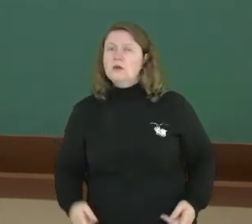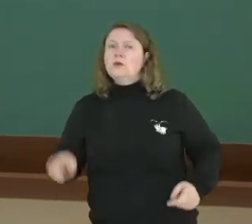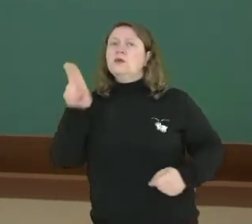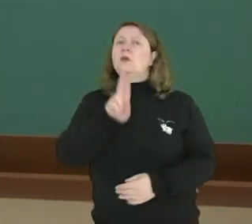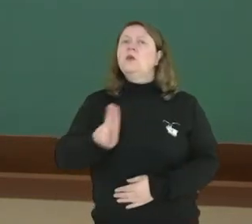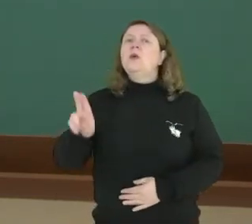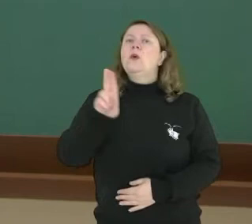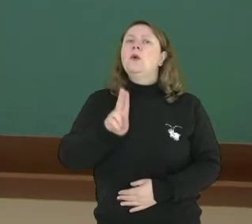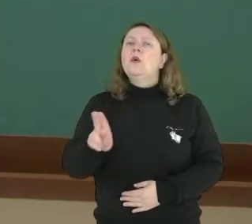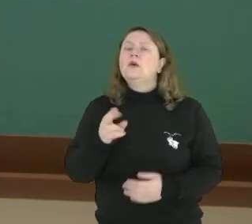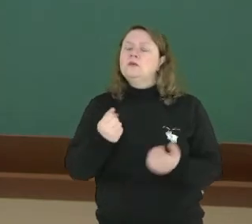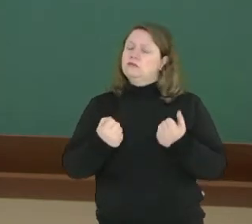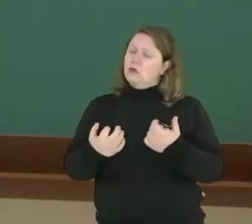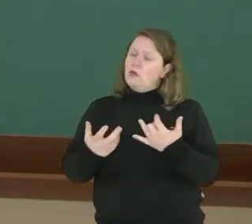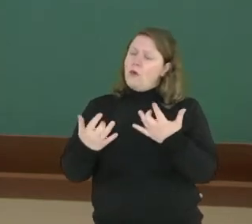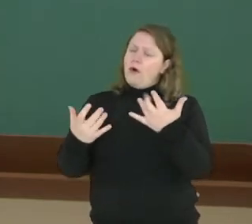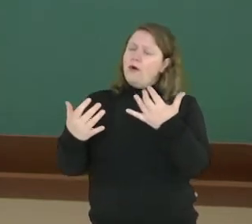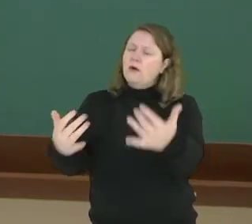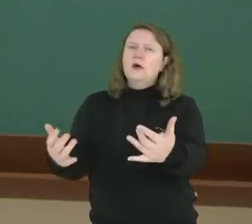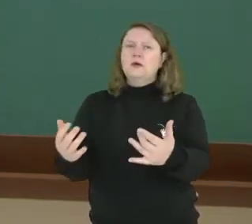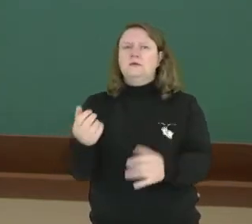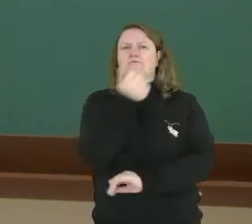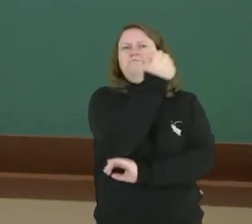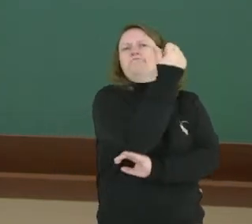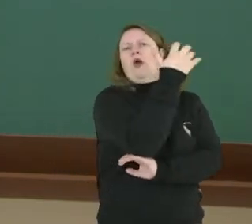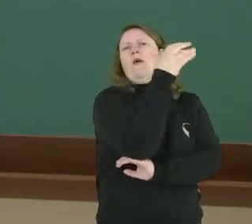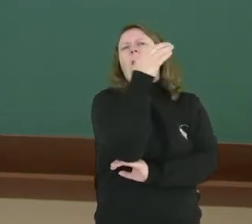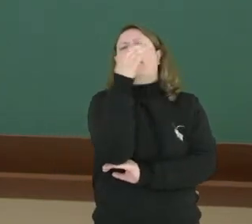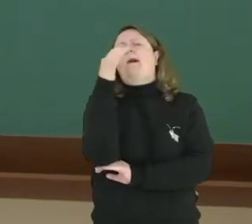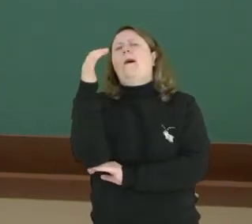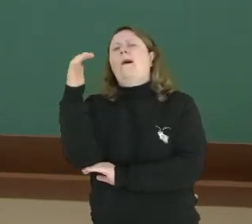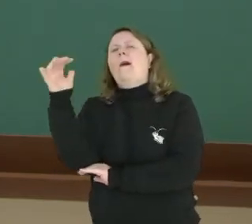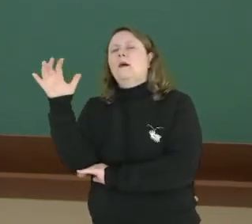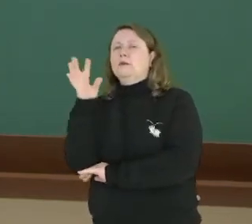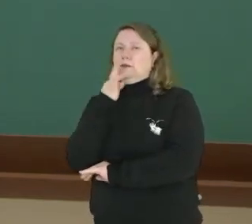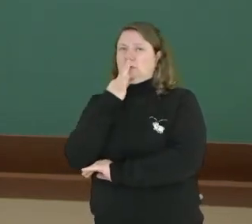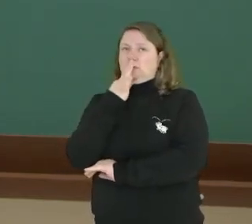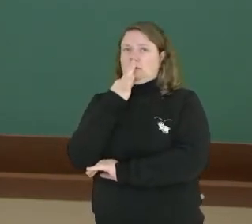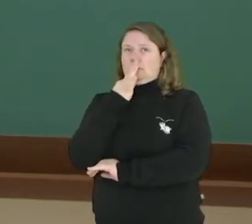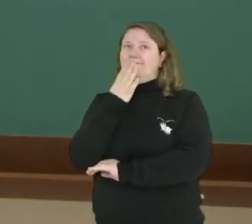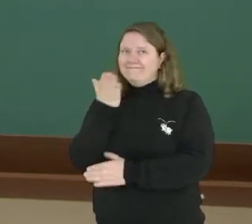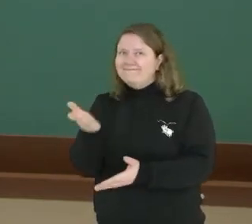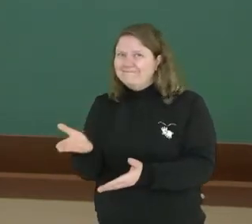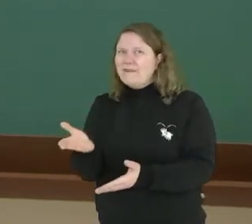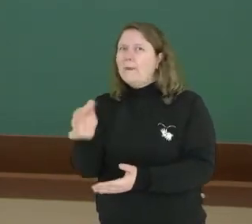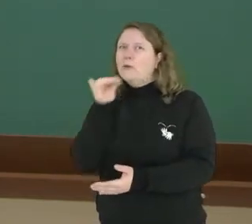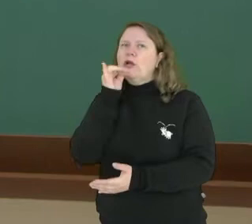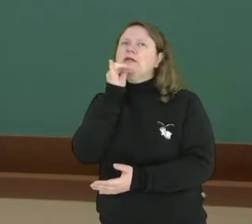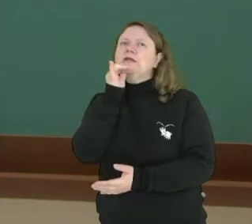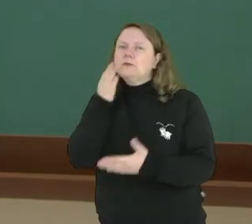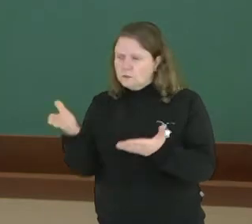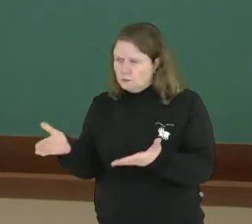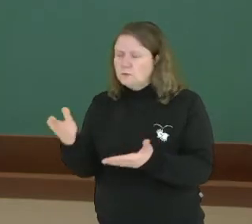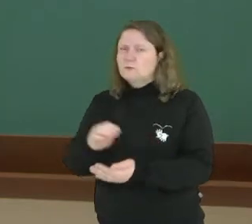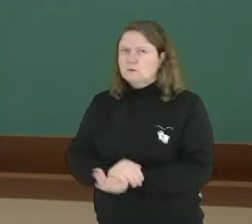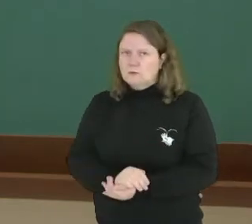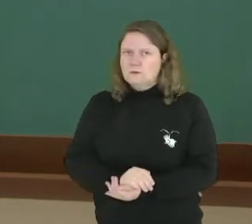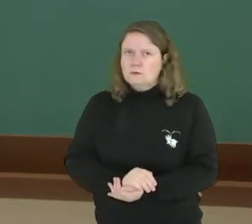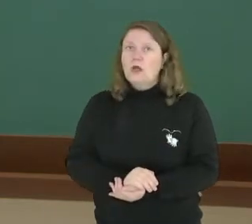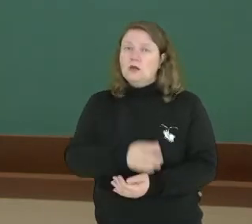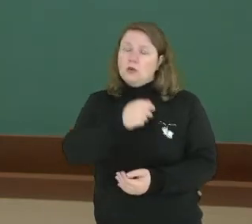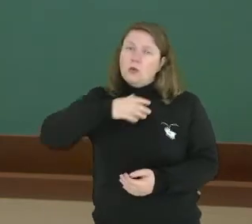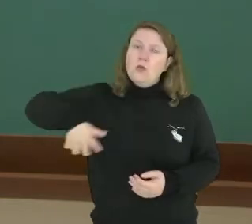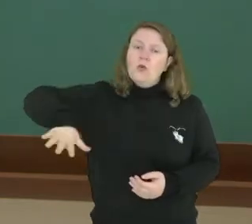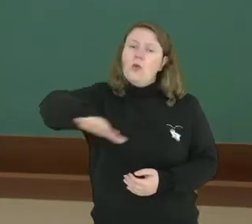vêm da vegetação, que vêm das florestas, por exemplo, E de que maneira isso é utilizado pela